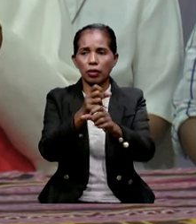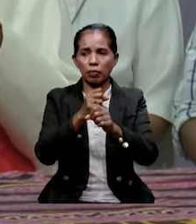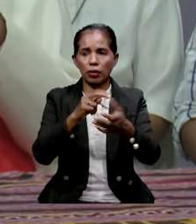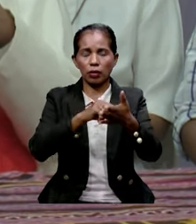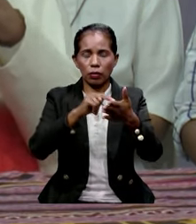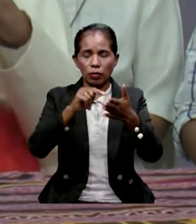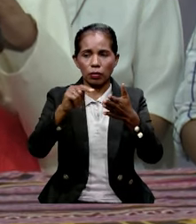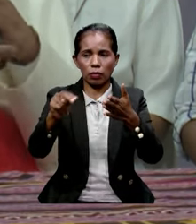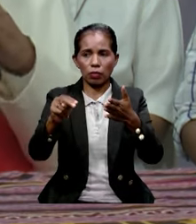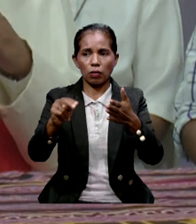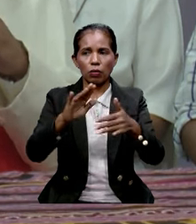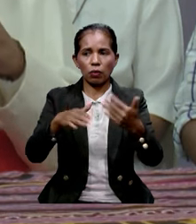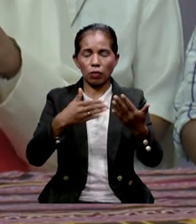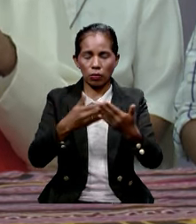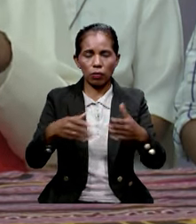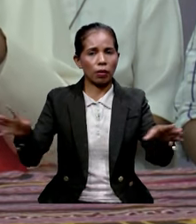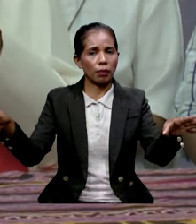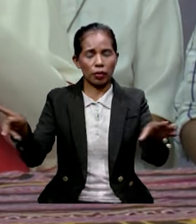tal, a tua rota fala para.